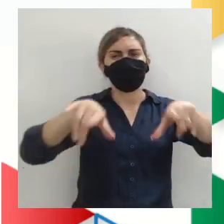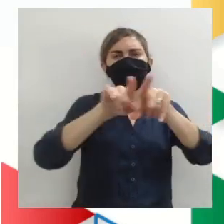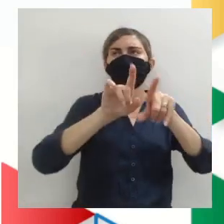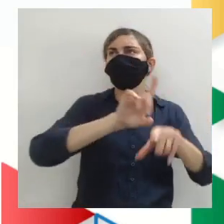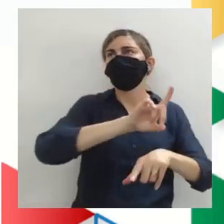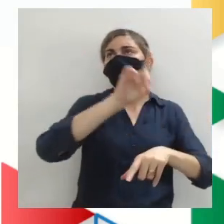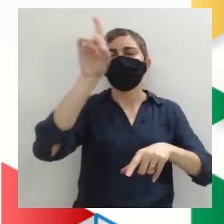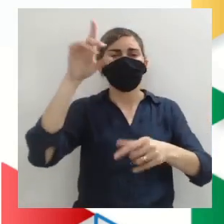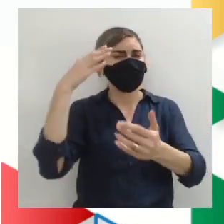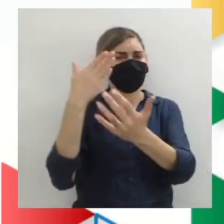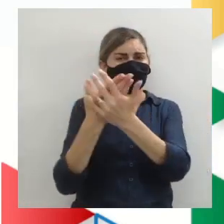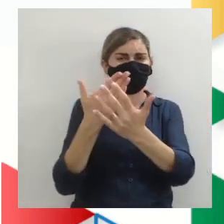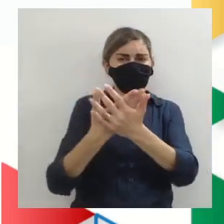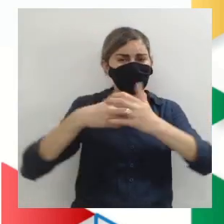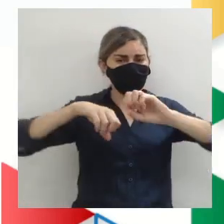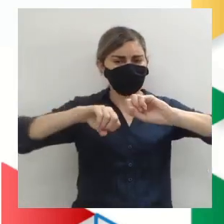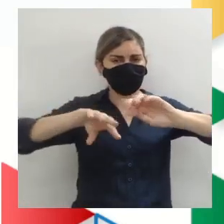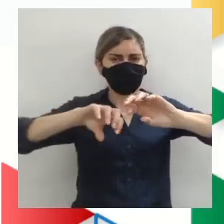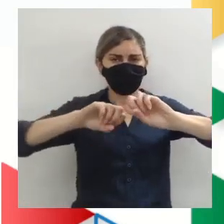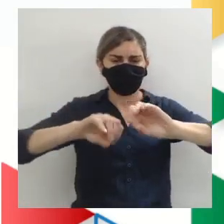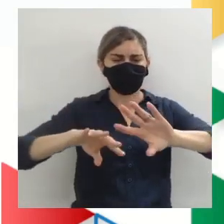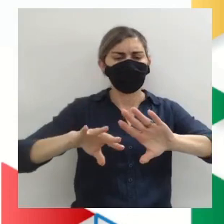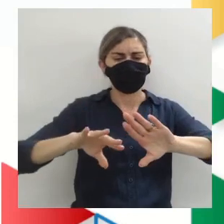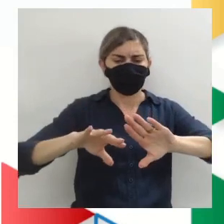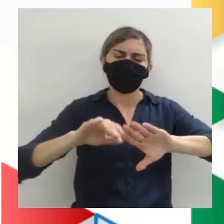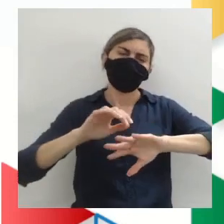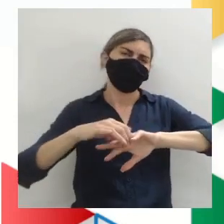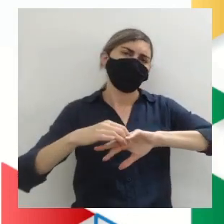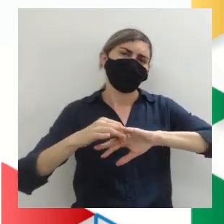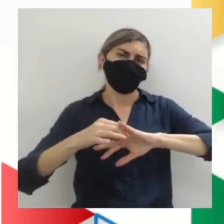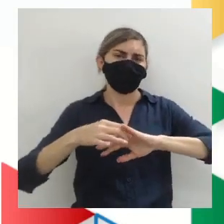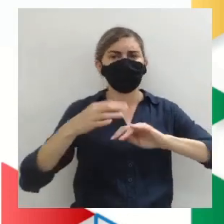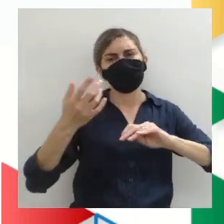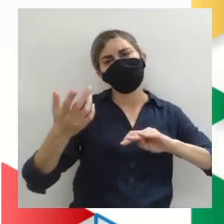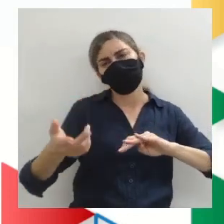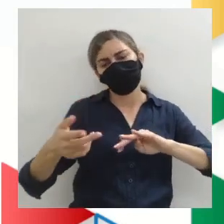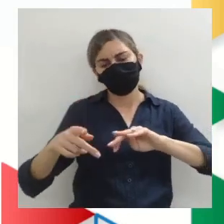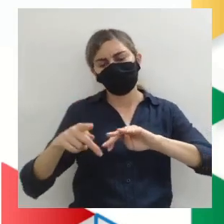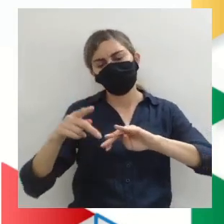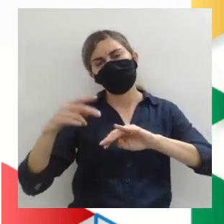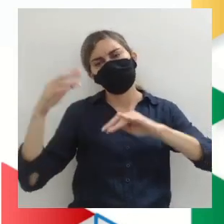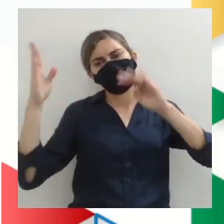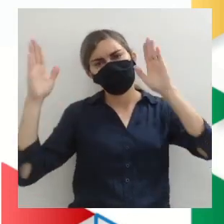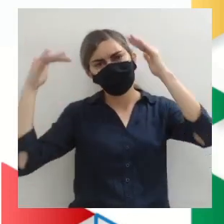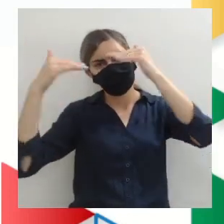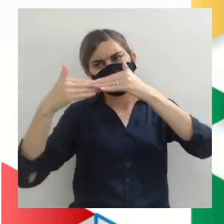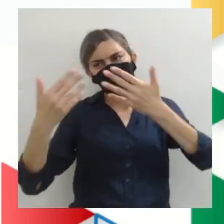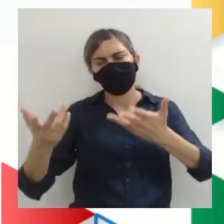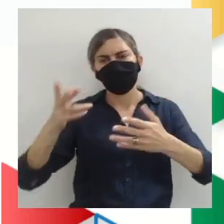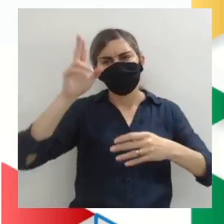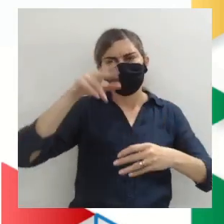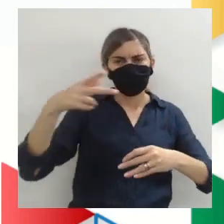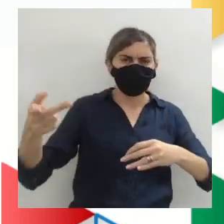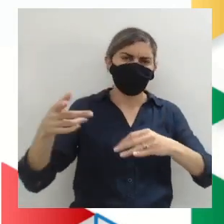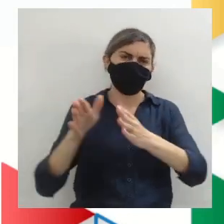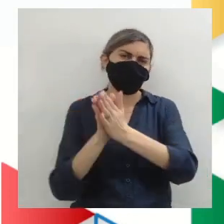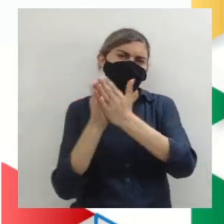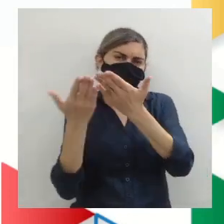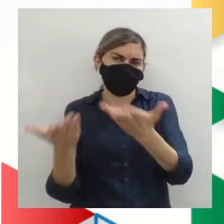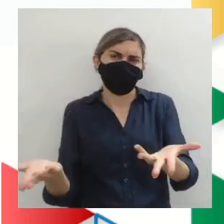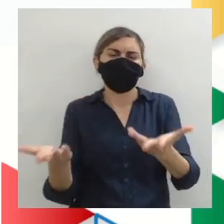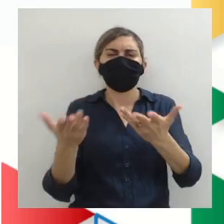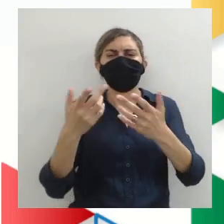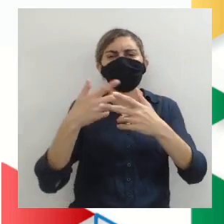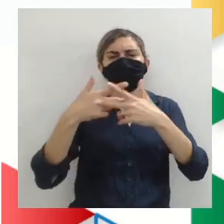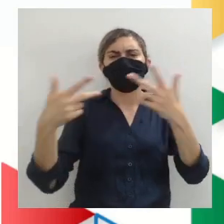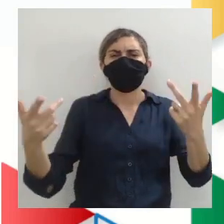Eles estudavam e ensinavam, além das questões inerentes ao sacerdócio e à Bíblia, as